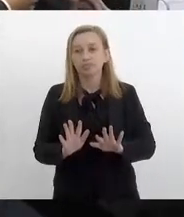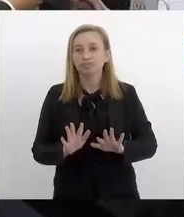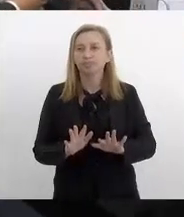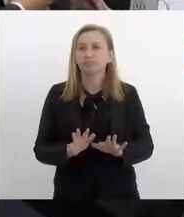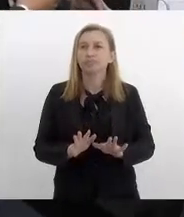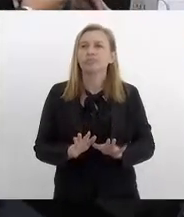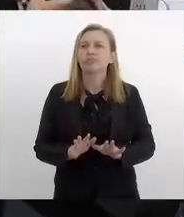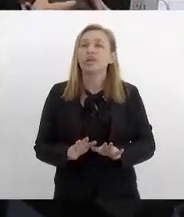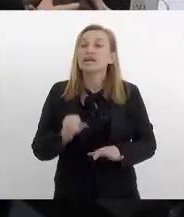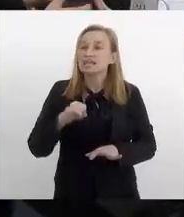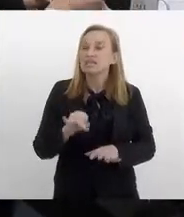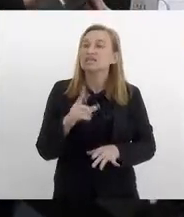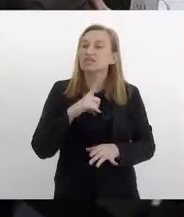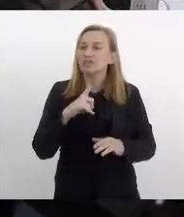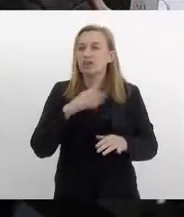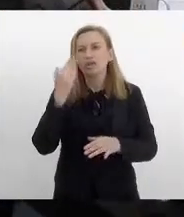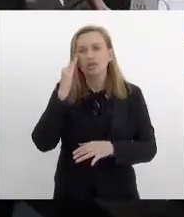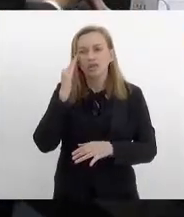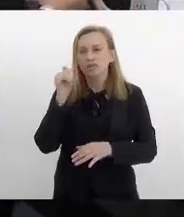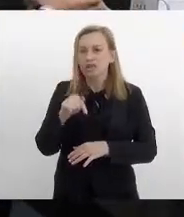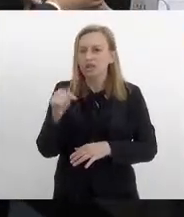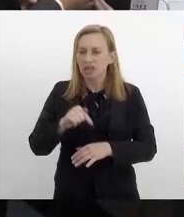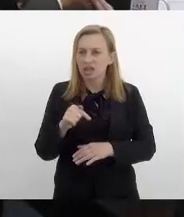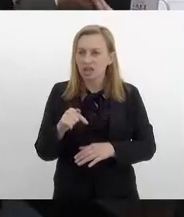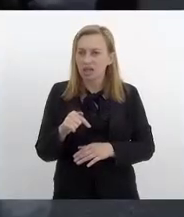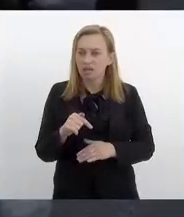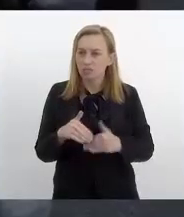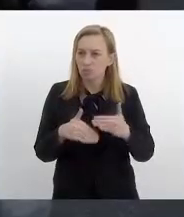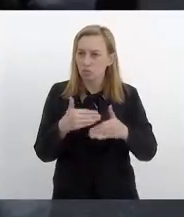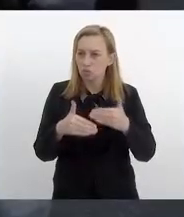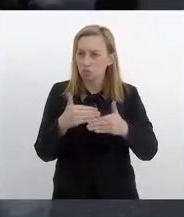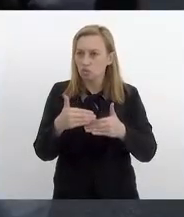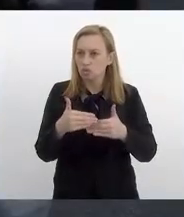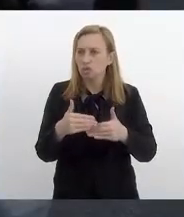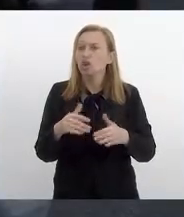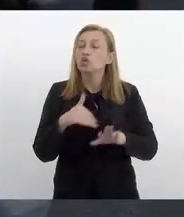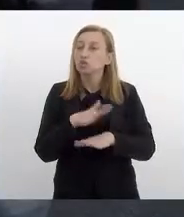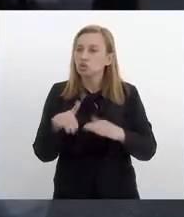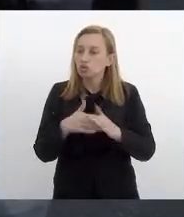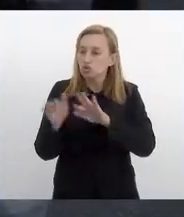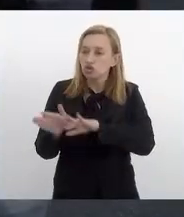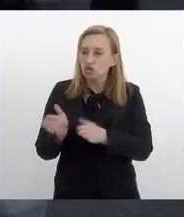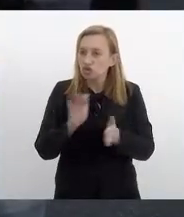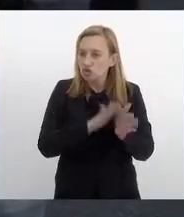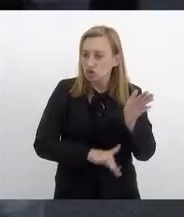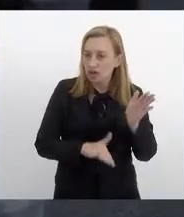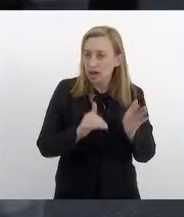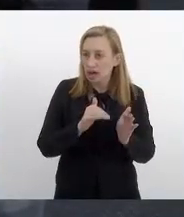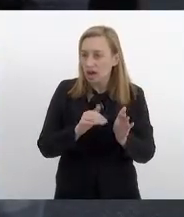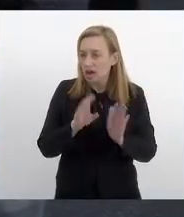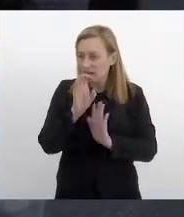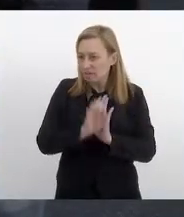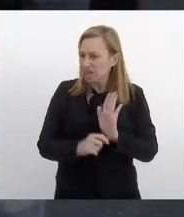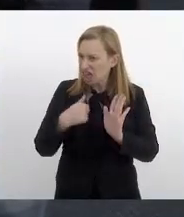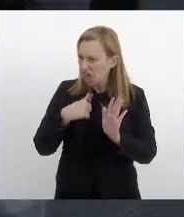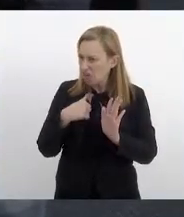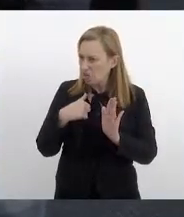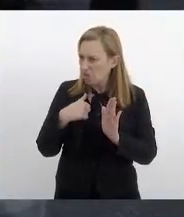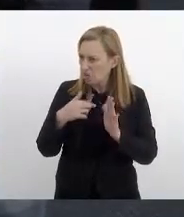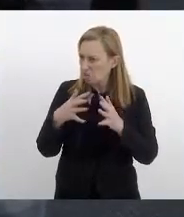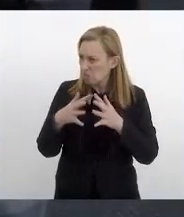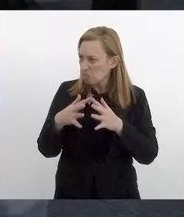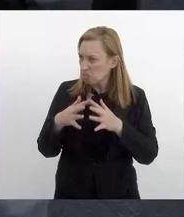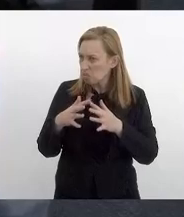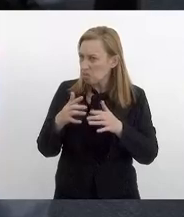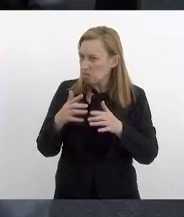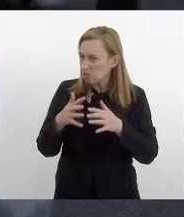De qualquer maneira, se houver um entendimento aqui, se prosperar o entendimento de que vamos todos retirar as emendas, eu não vou atrapalhar.